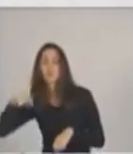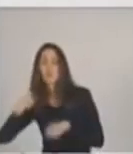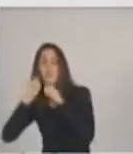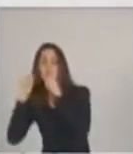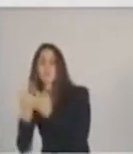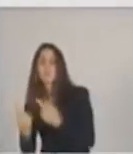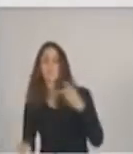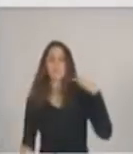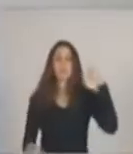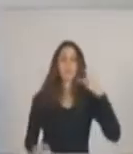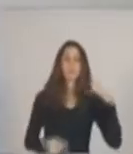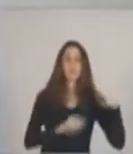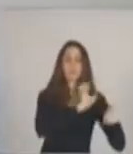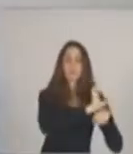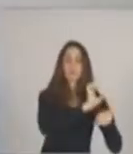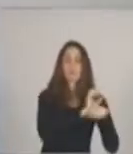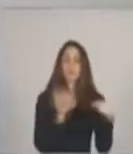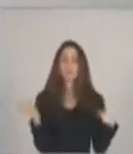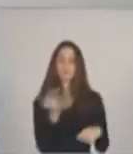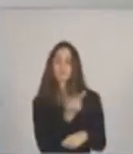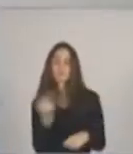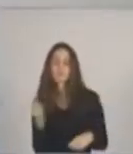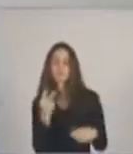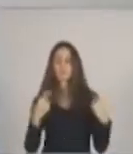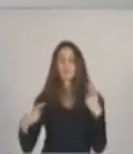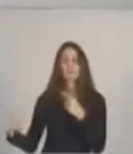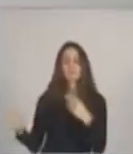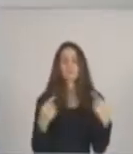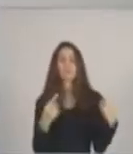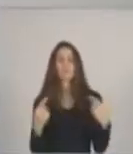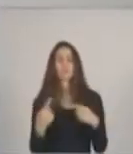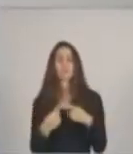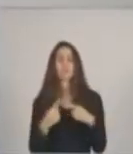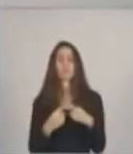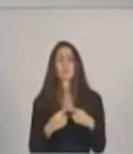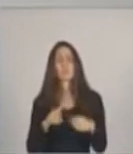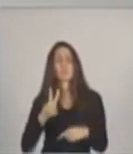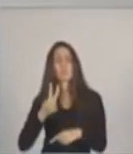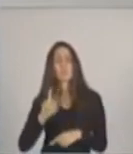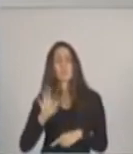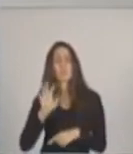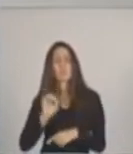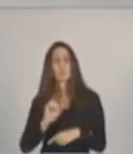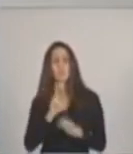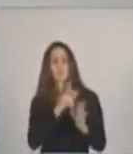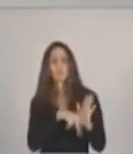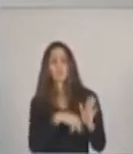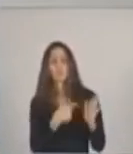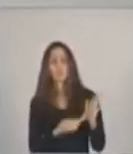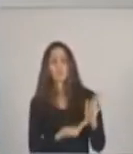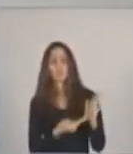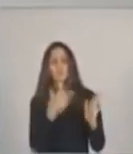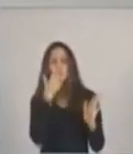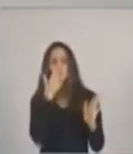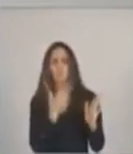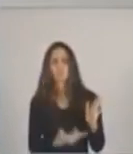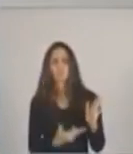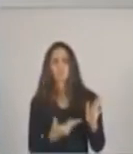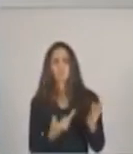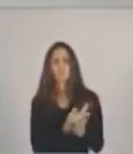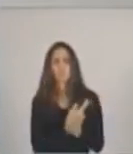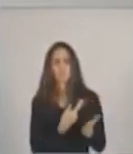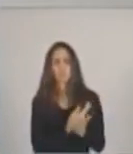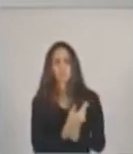Estado, porque essas matérias estão sendo vetadas, no meu entender, de forma errada,